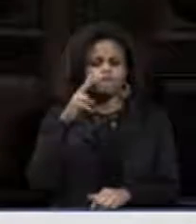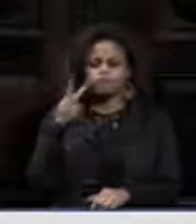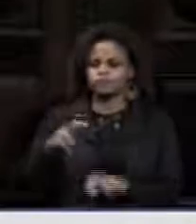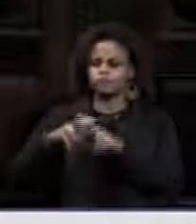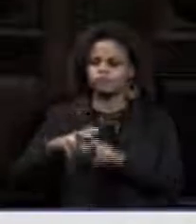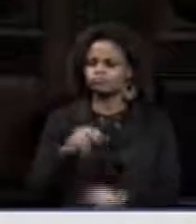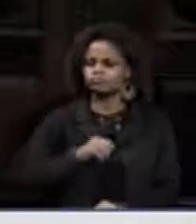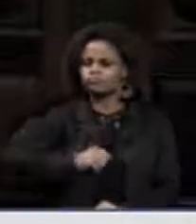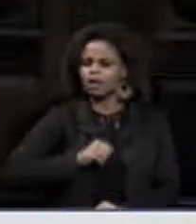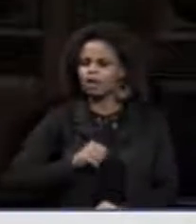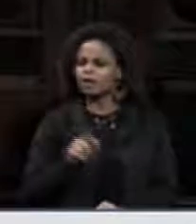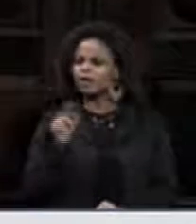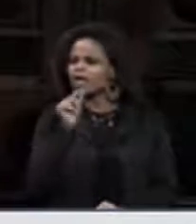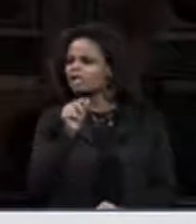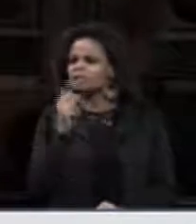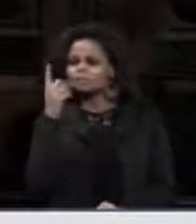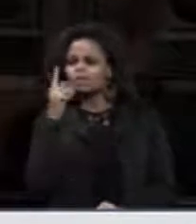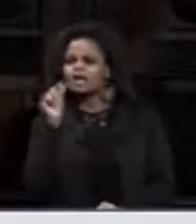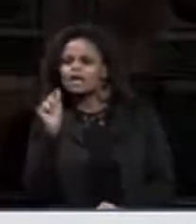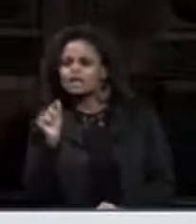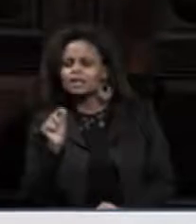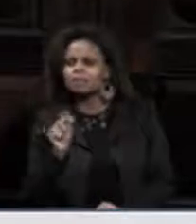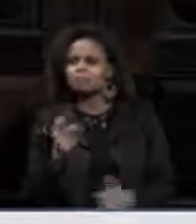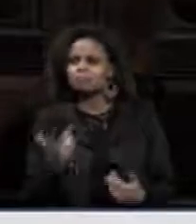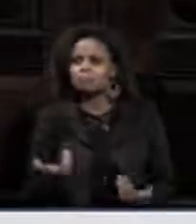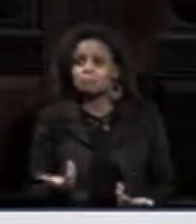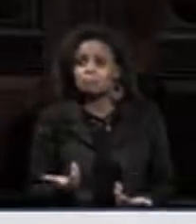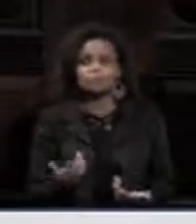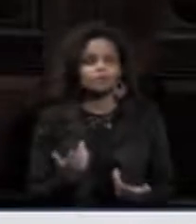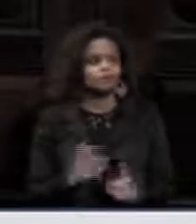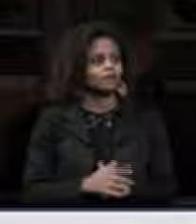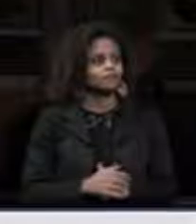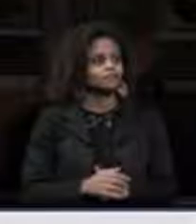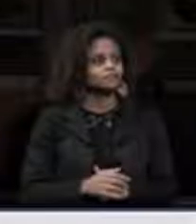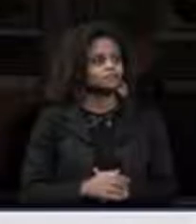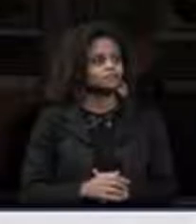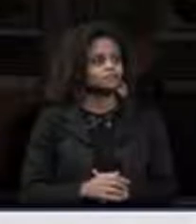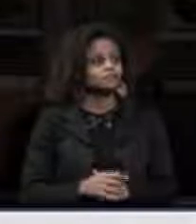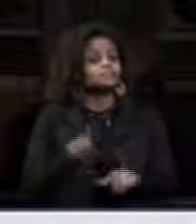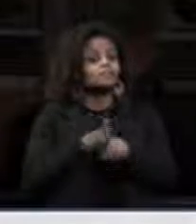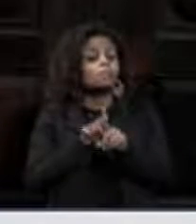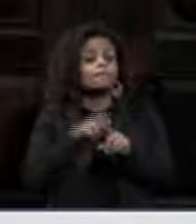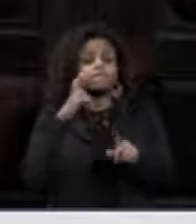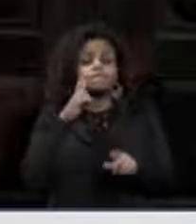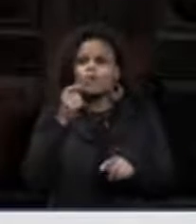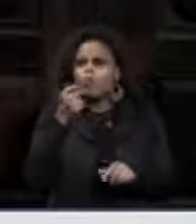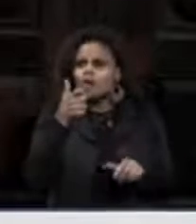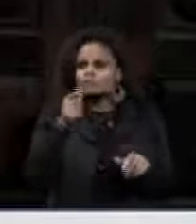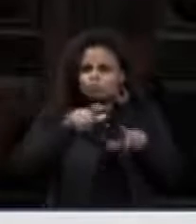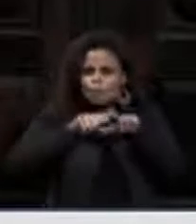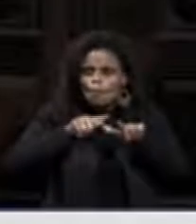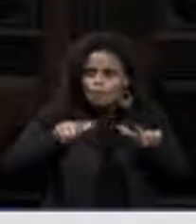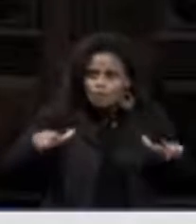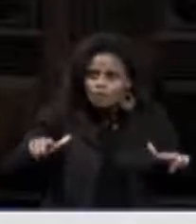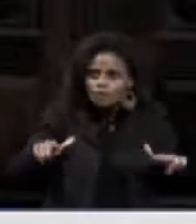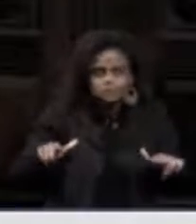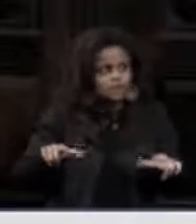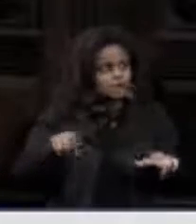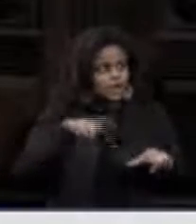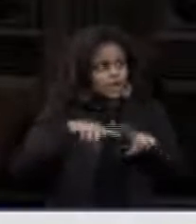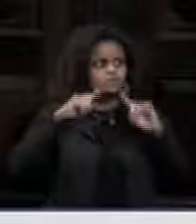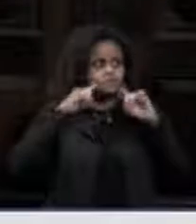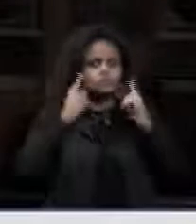a uma ausência quase que total, não é? Em relação às sessões